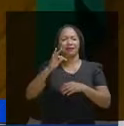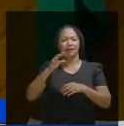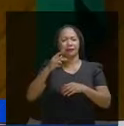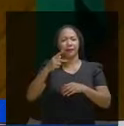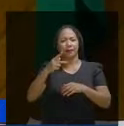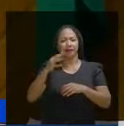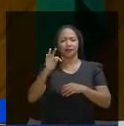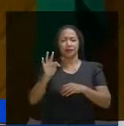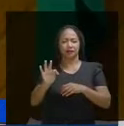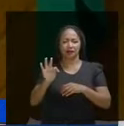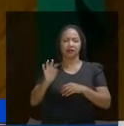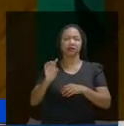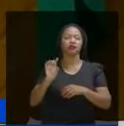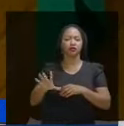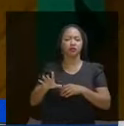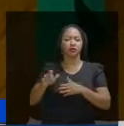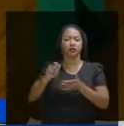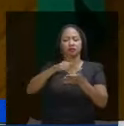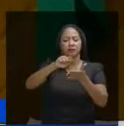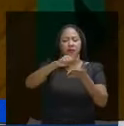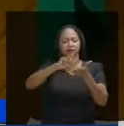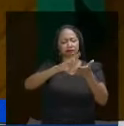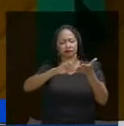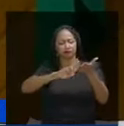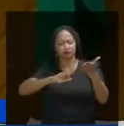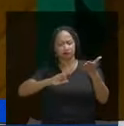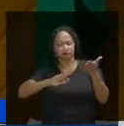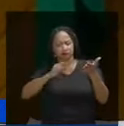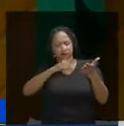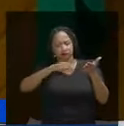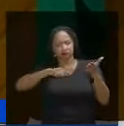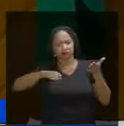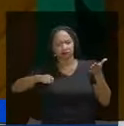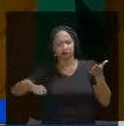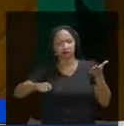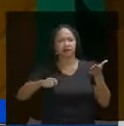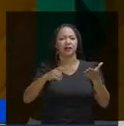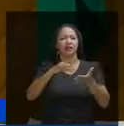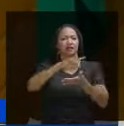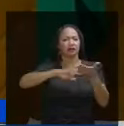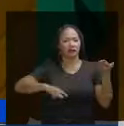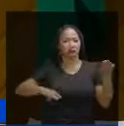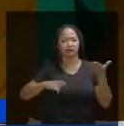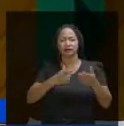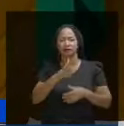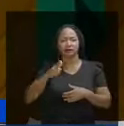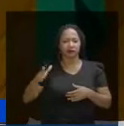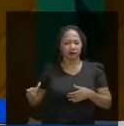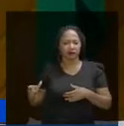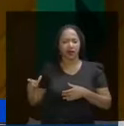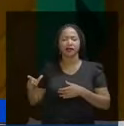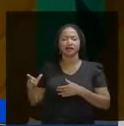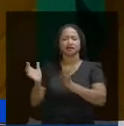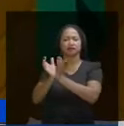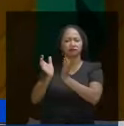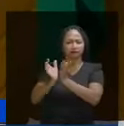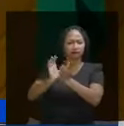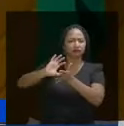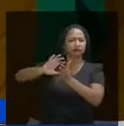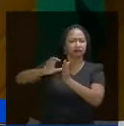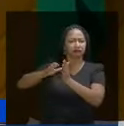que somente o preenchimento da ficha de filiação não torna o proponente filiado ao